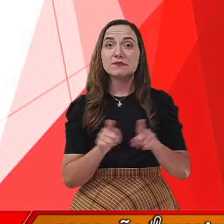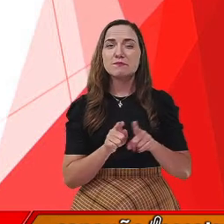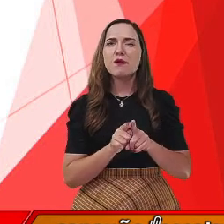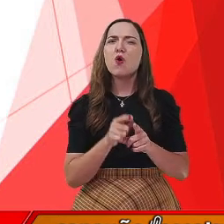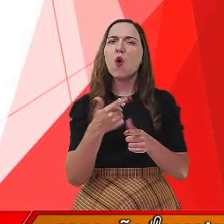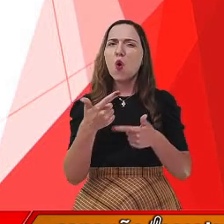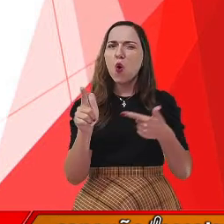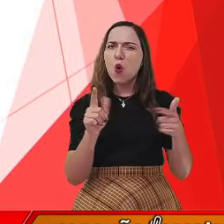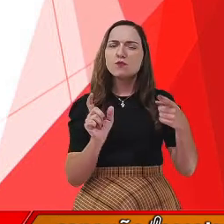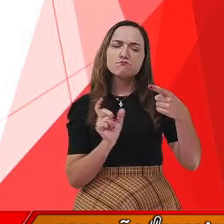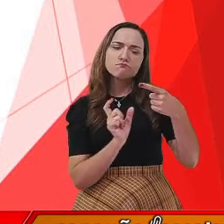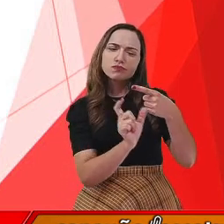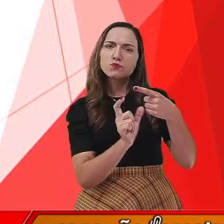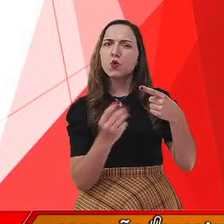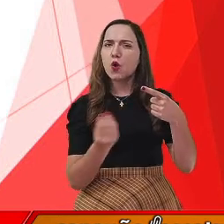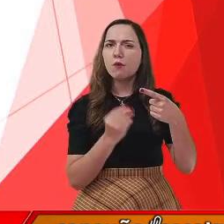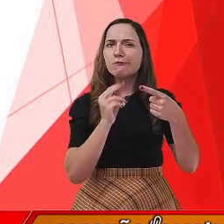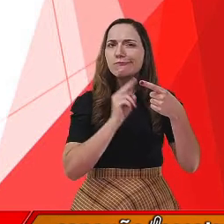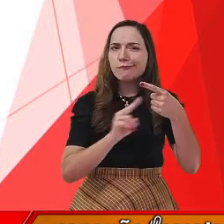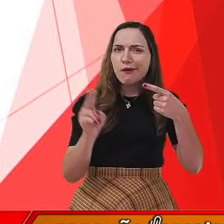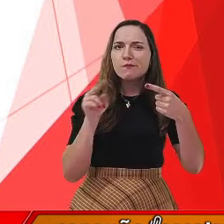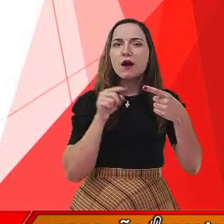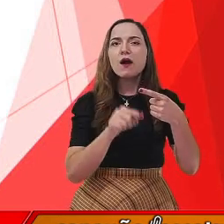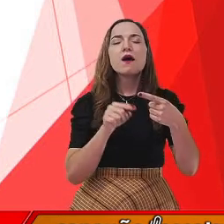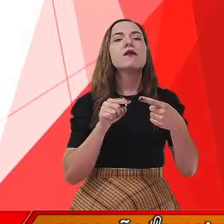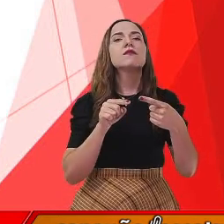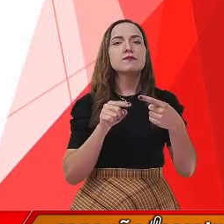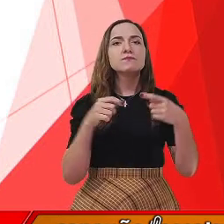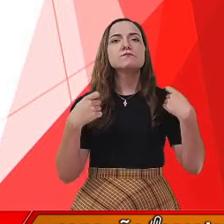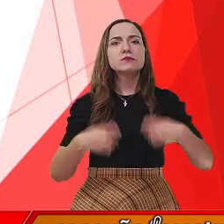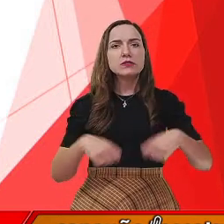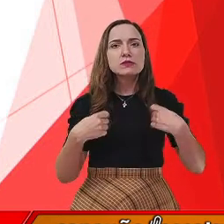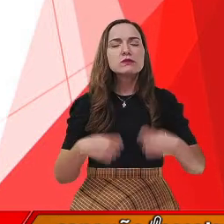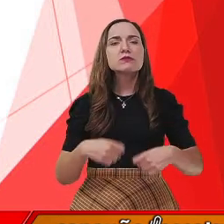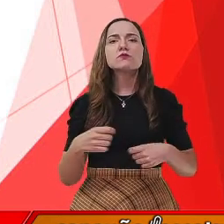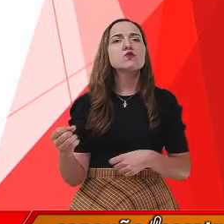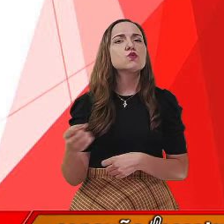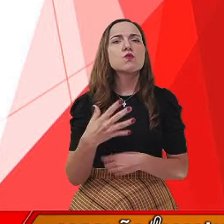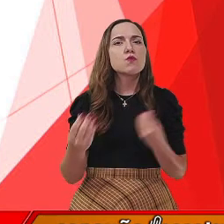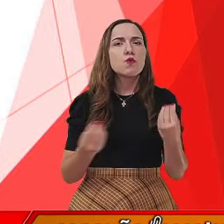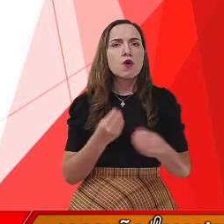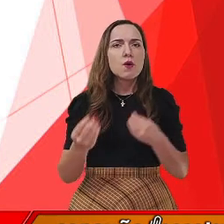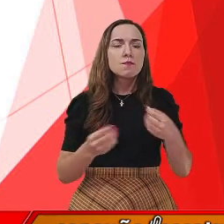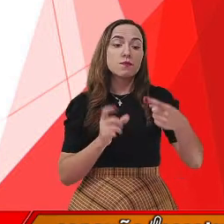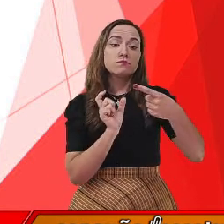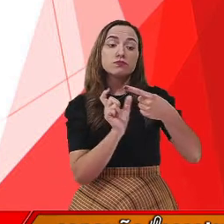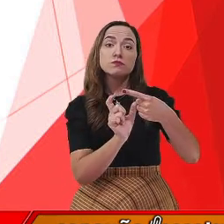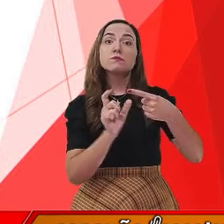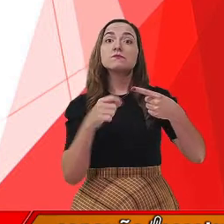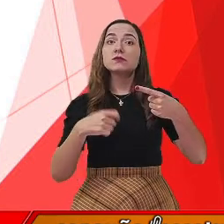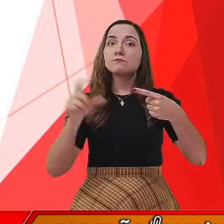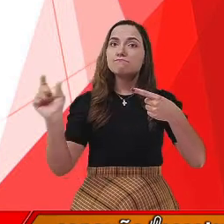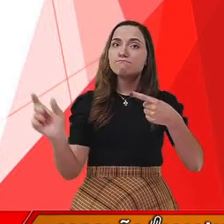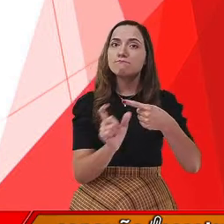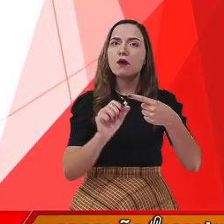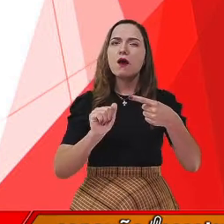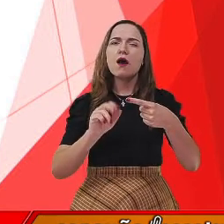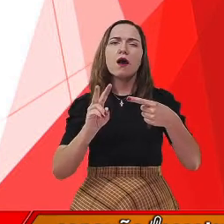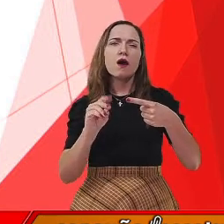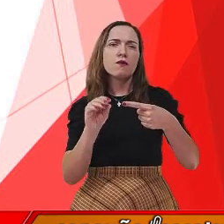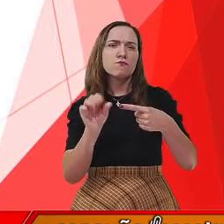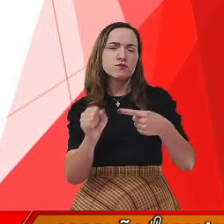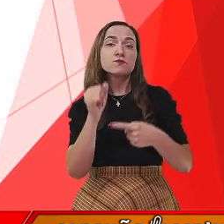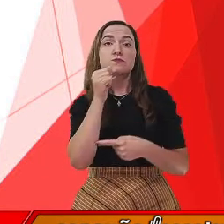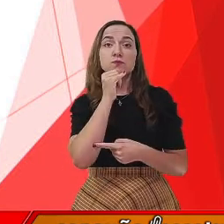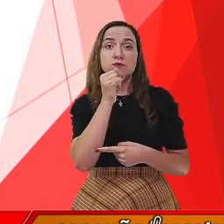Para os demais denominadores que não se enquadram na situação anterior, acrescenta-se a palavra avos,